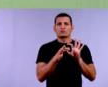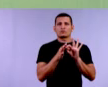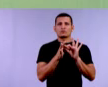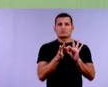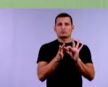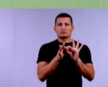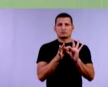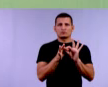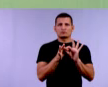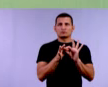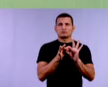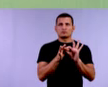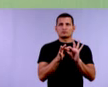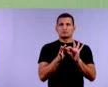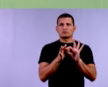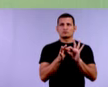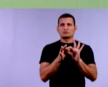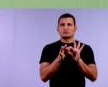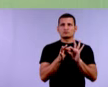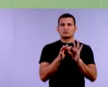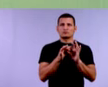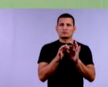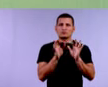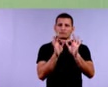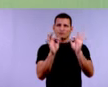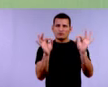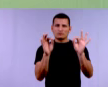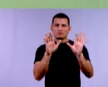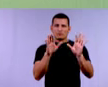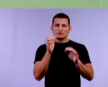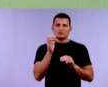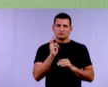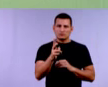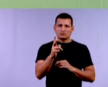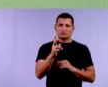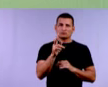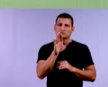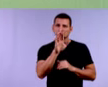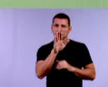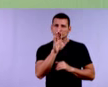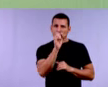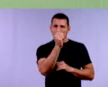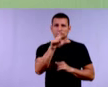porém, sempre ficará no singular. Só que também o